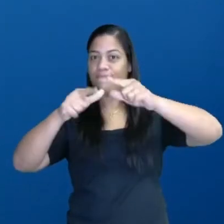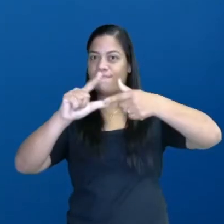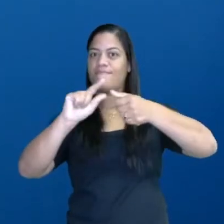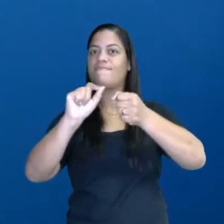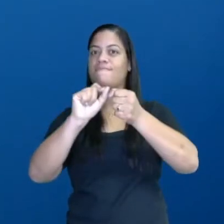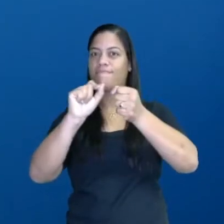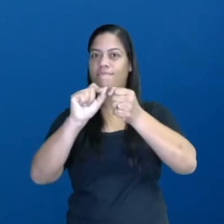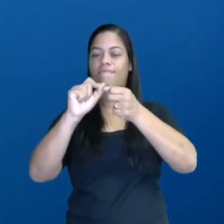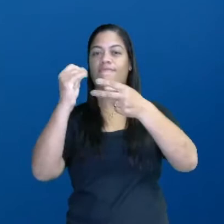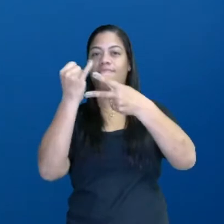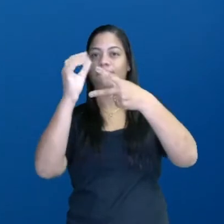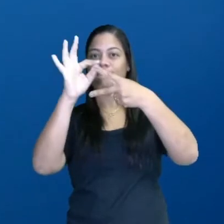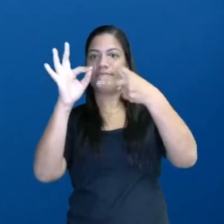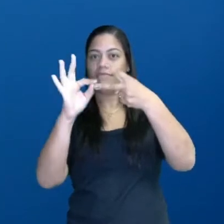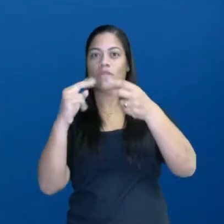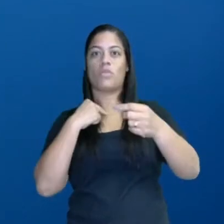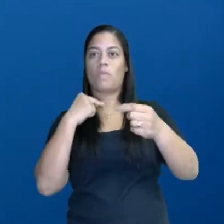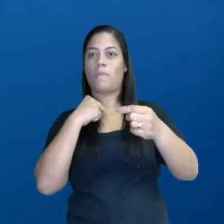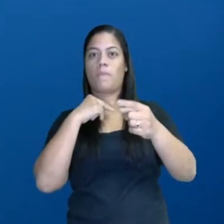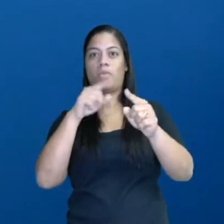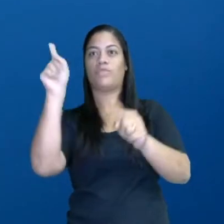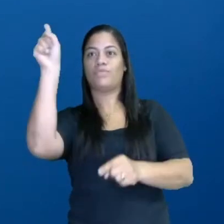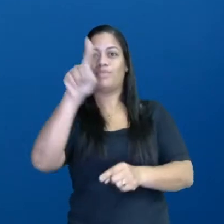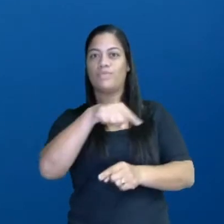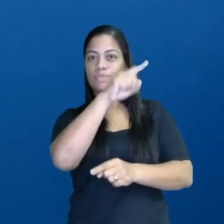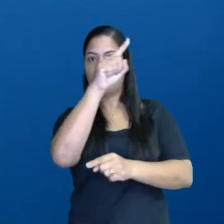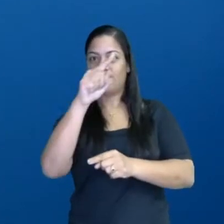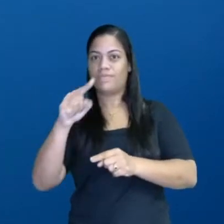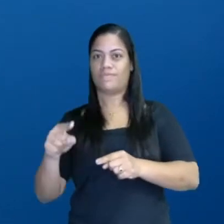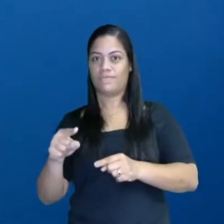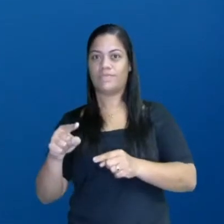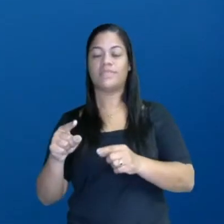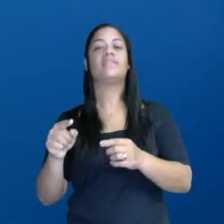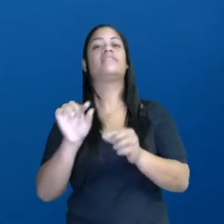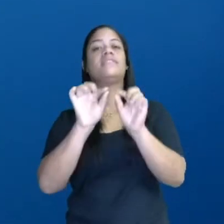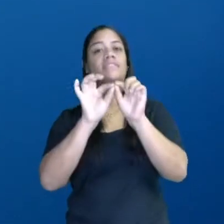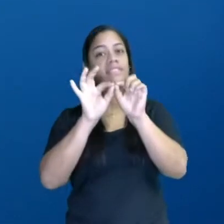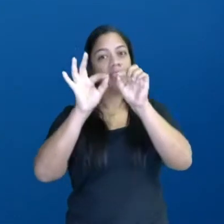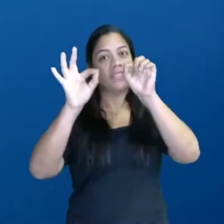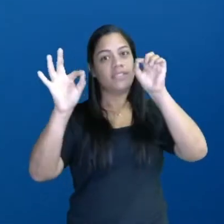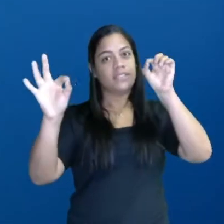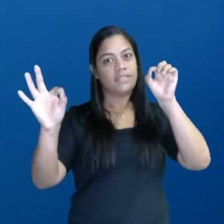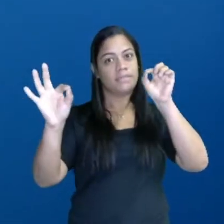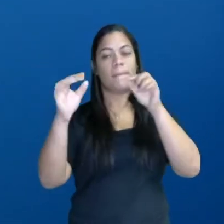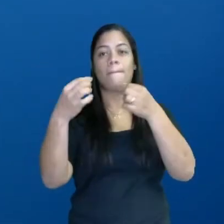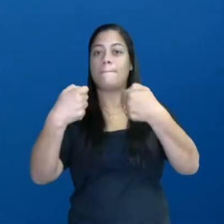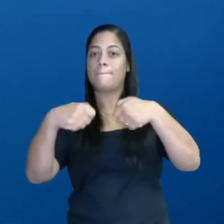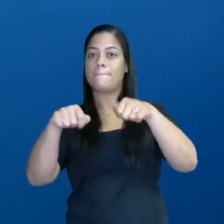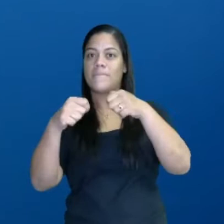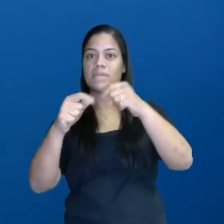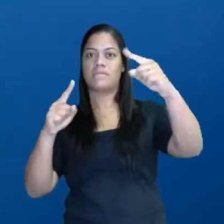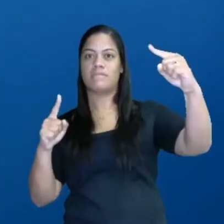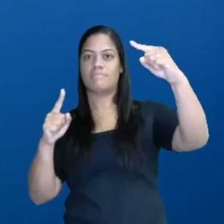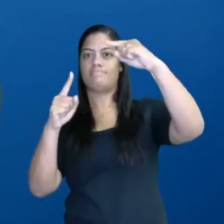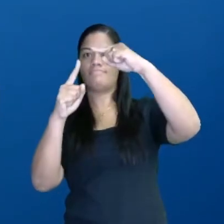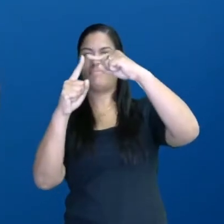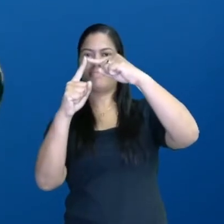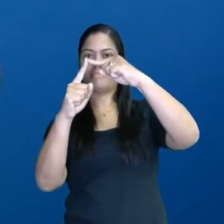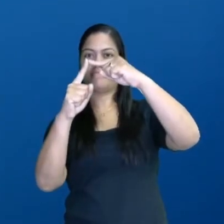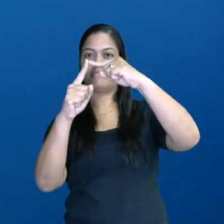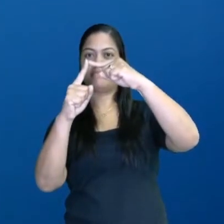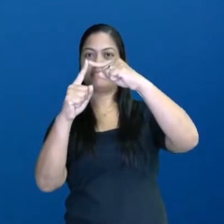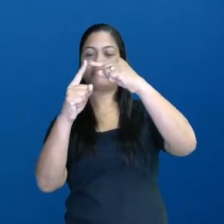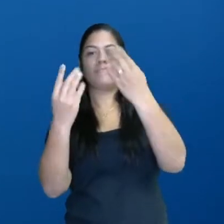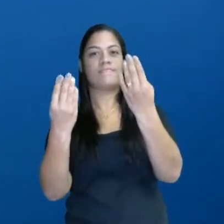esse polígono, elas não podem se cruzar e essas linhas poligonais, elas têm que fecharem, tá certo? Então tem que